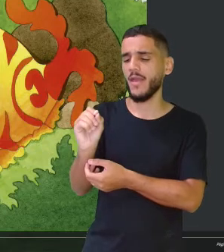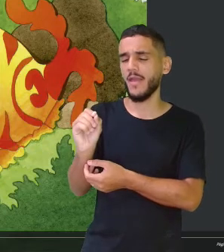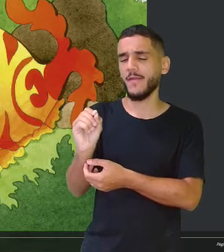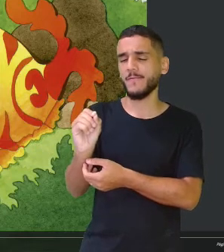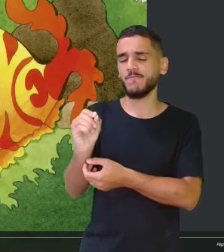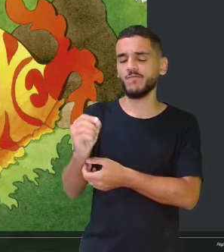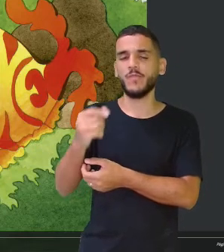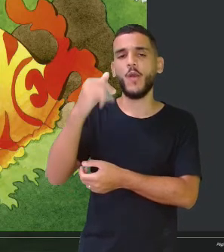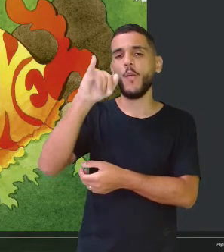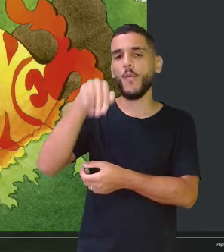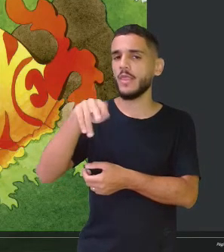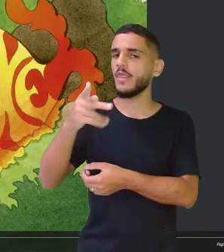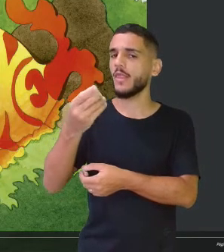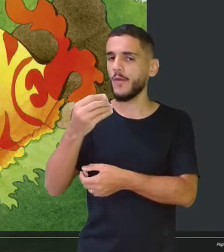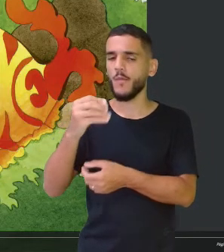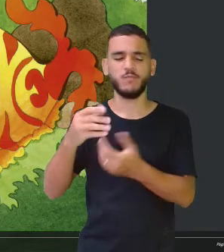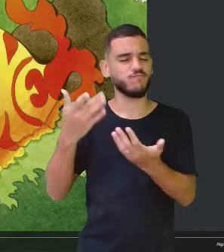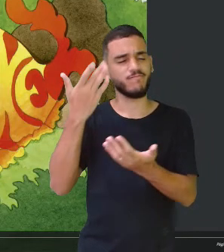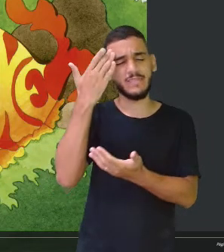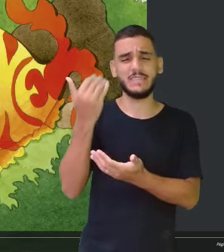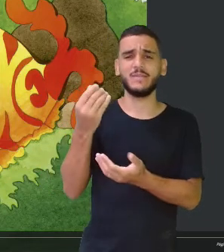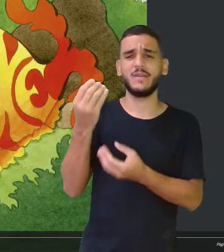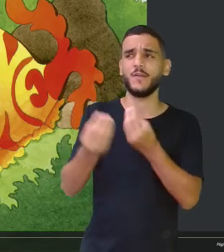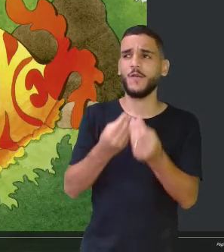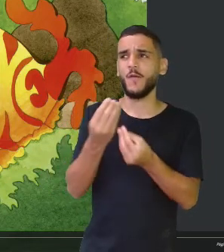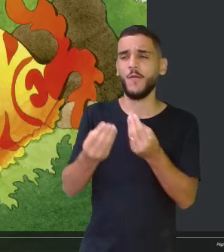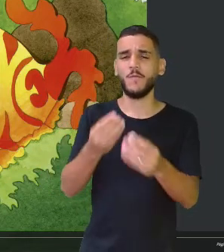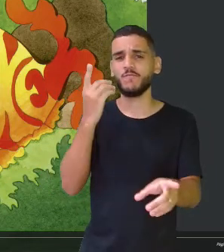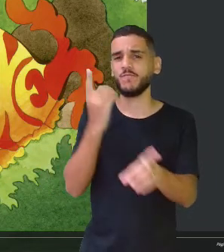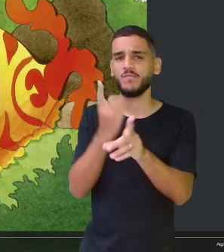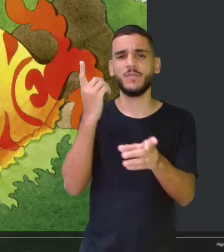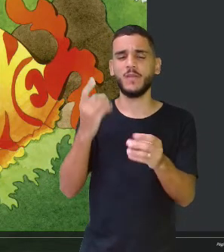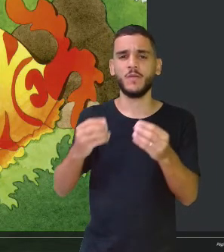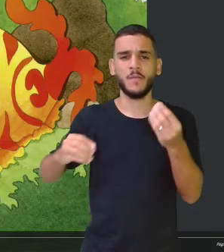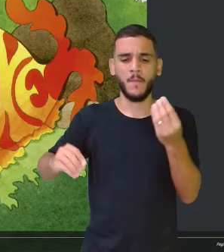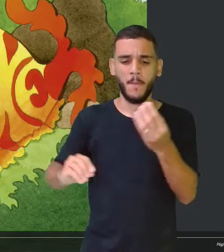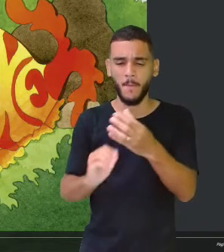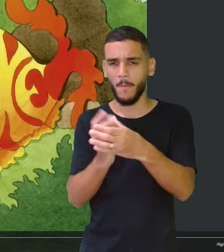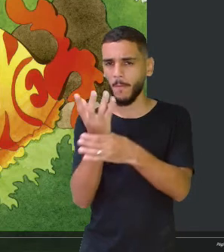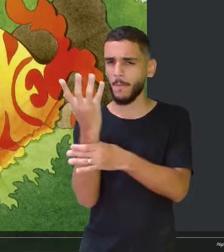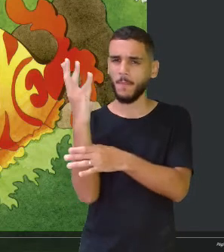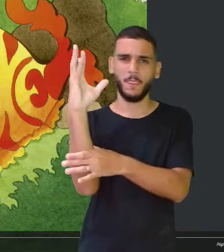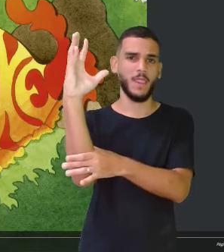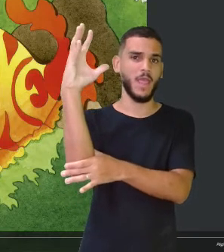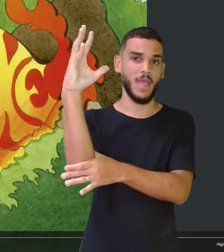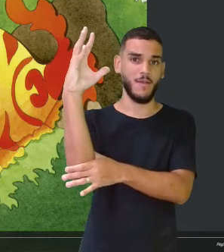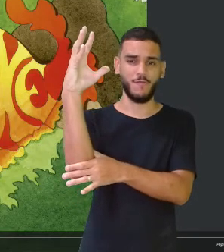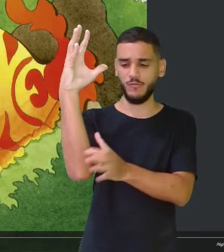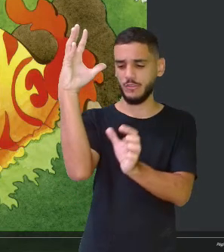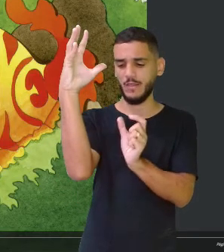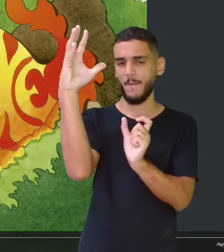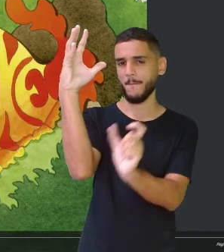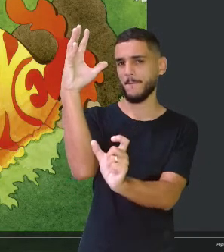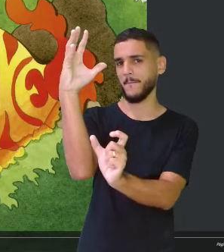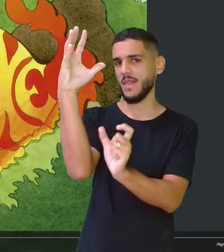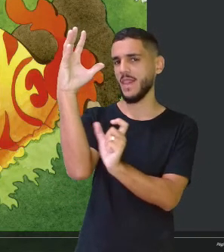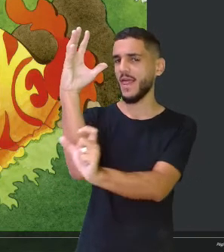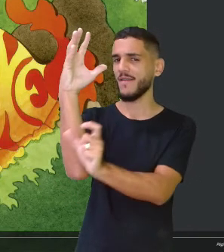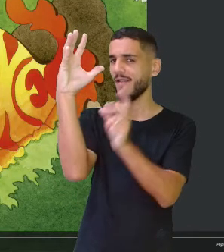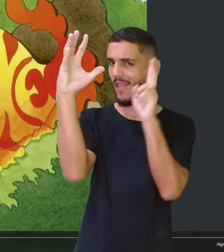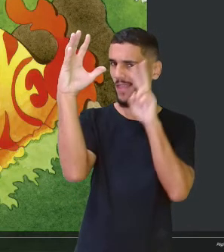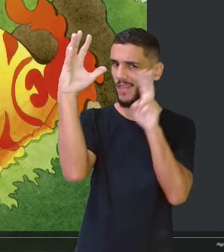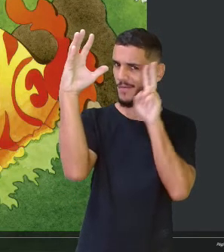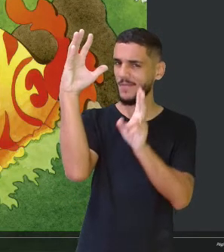ele poderia encontrar o inho na árvore de pedaços. Árvore dos pedaços? O que é